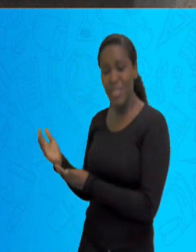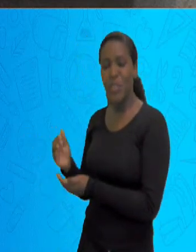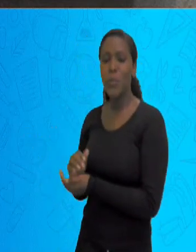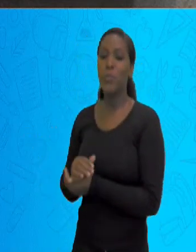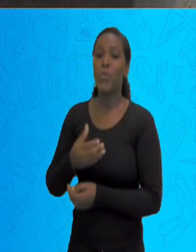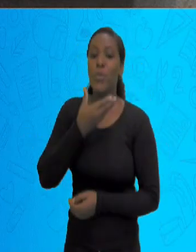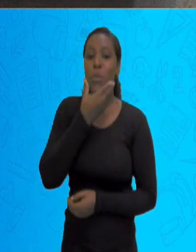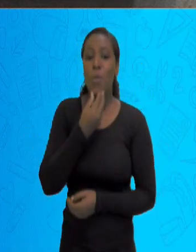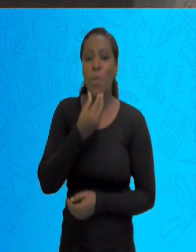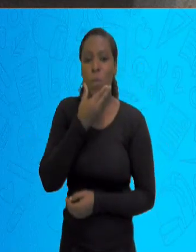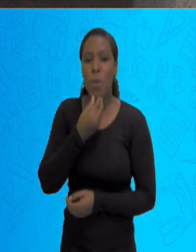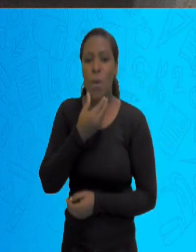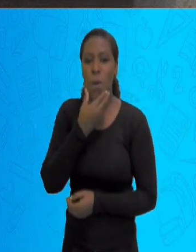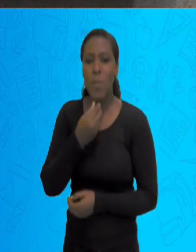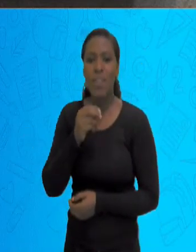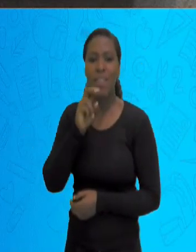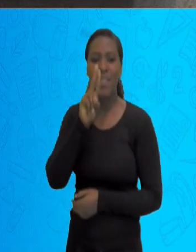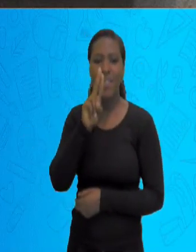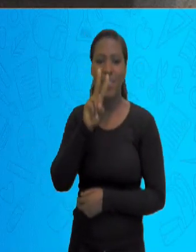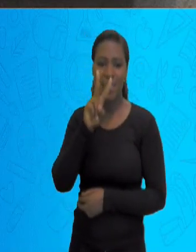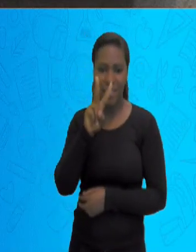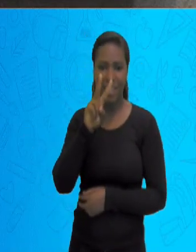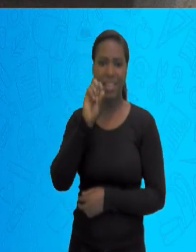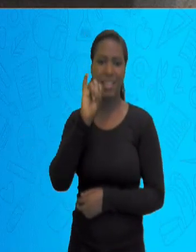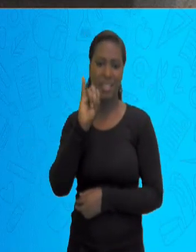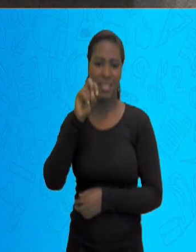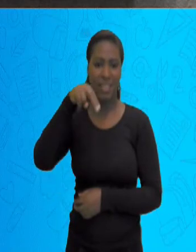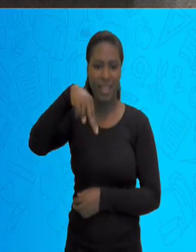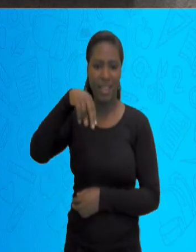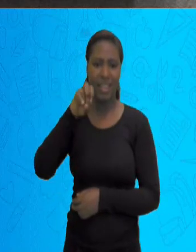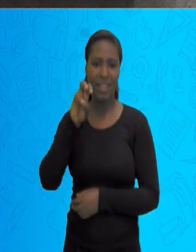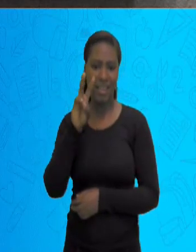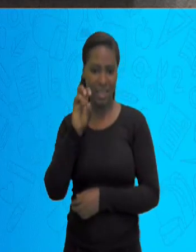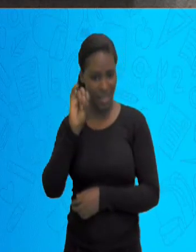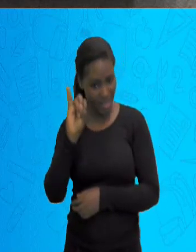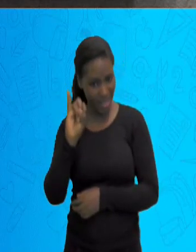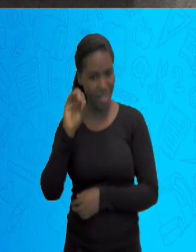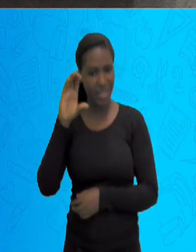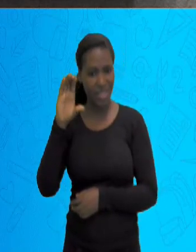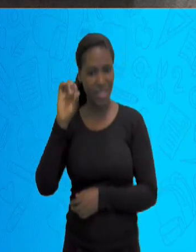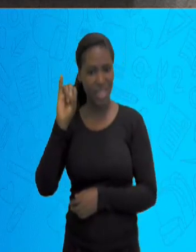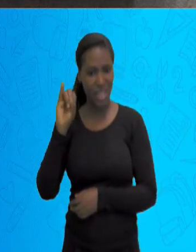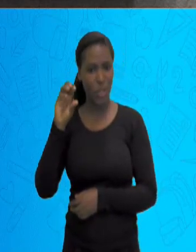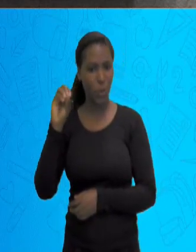Moraes, que é conhecido como o poeta do amor maior.